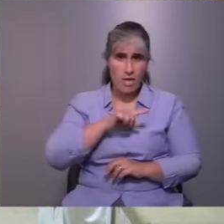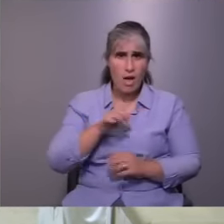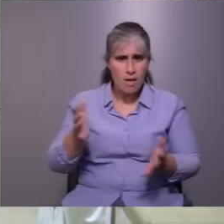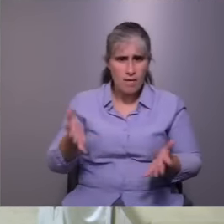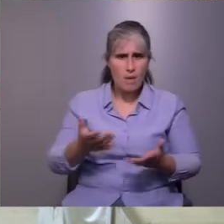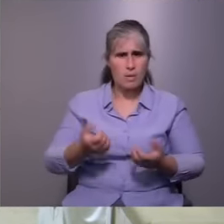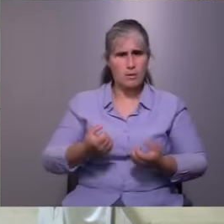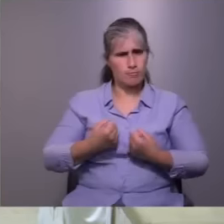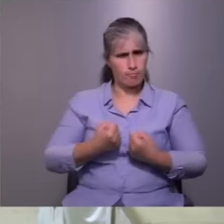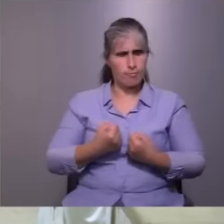muito.